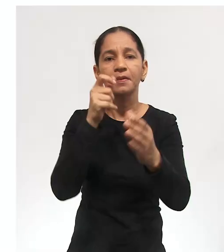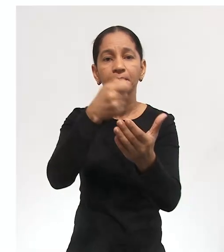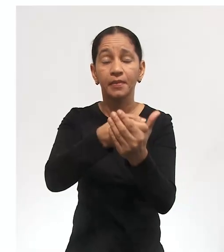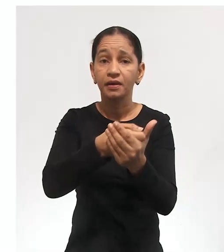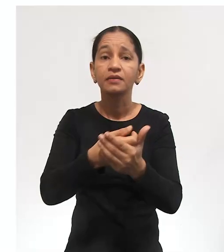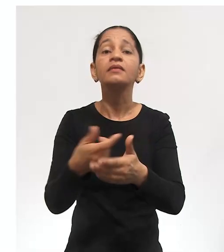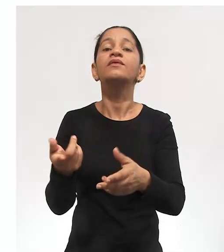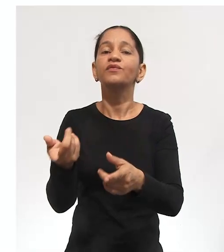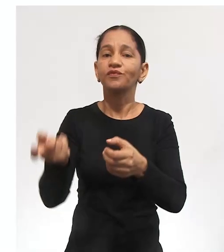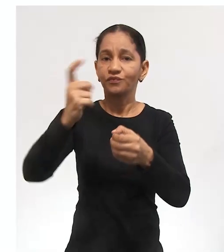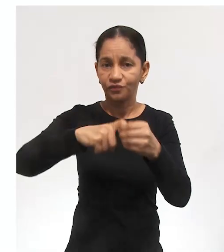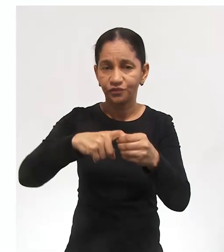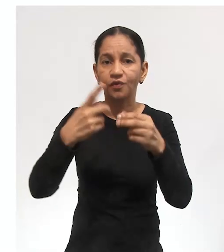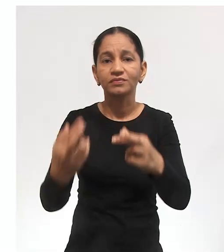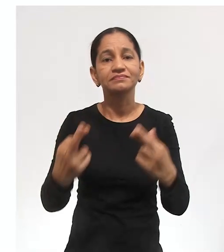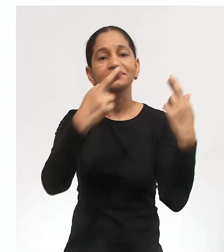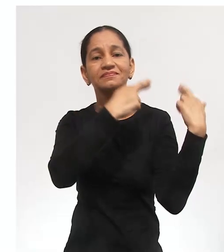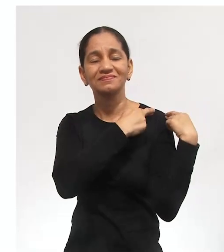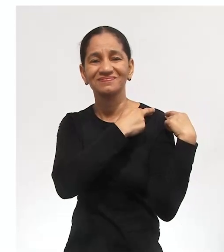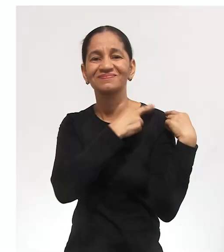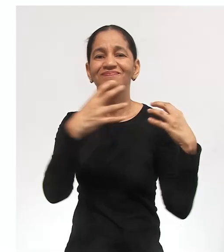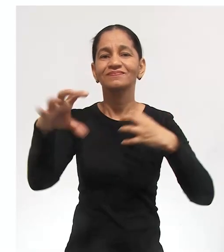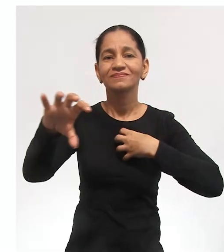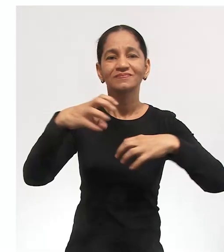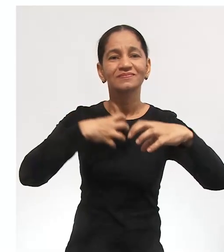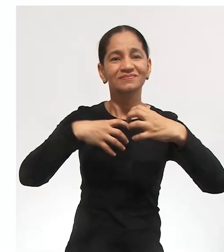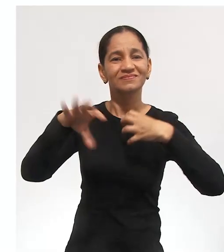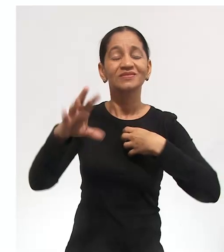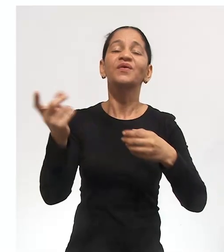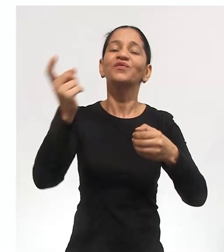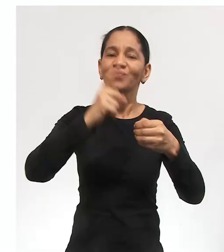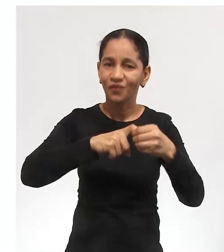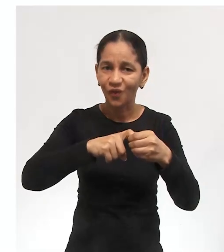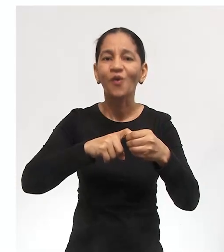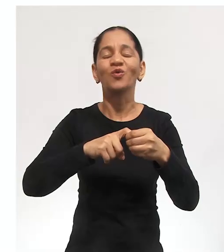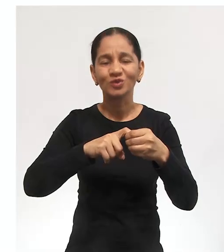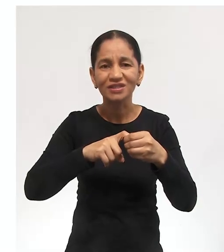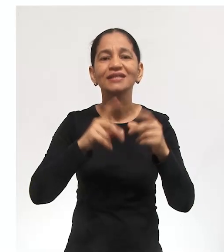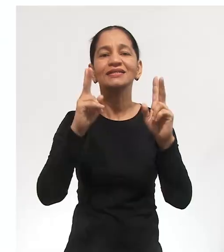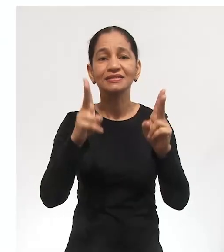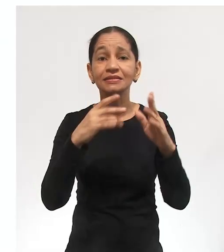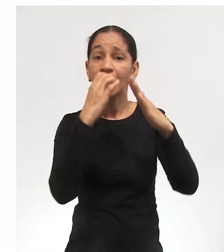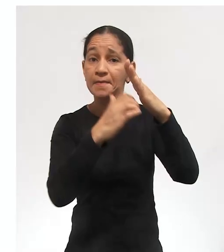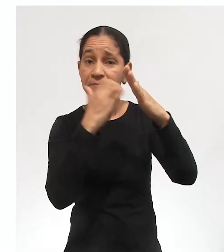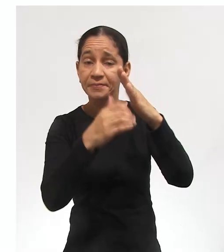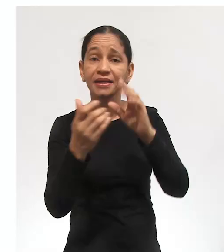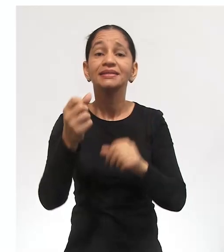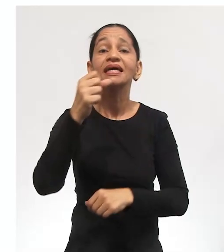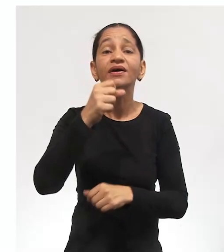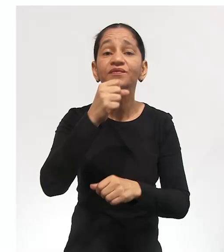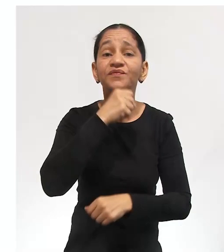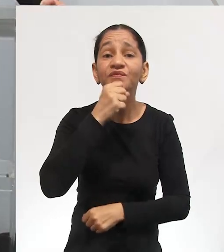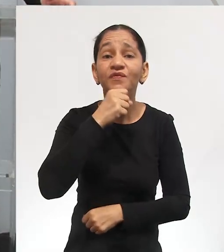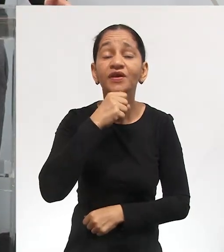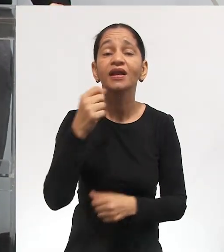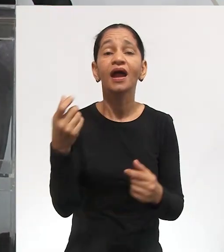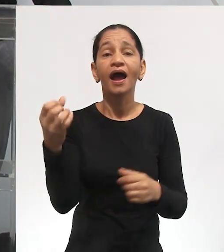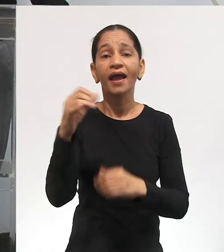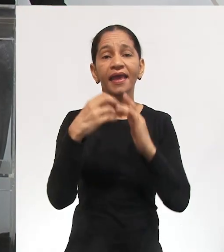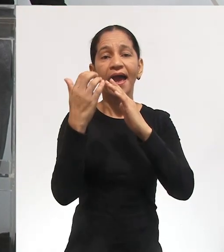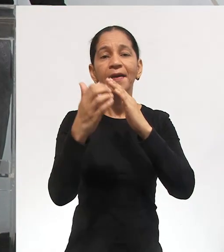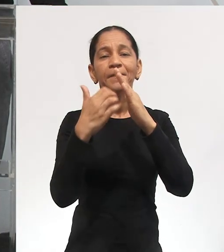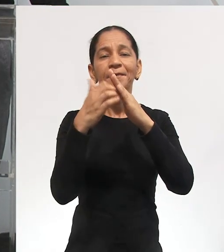a responsabilidade é solidária entre a empresa sucedida e a empresa sucessora.